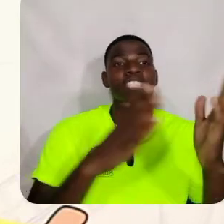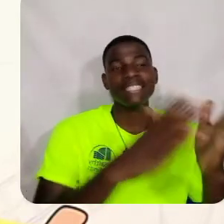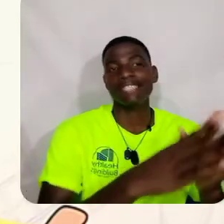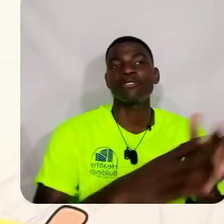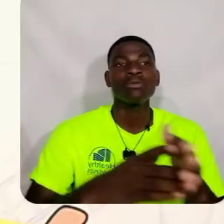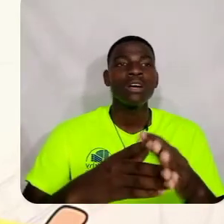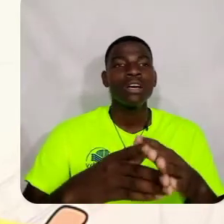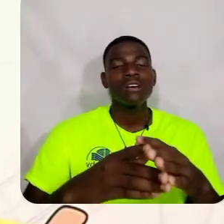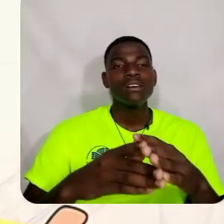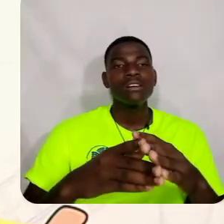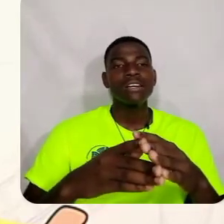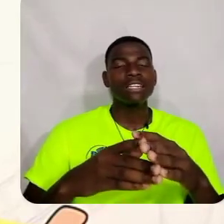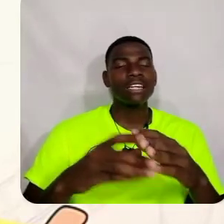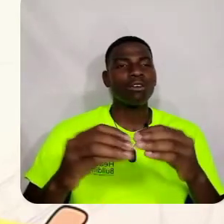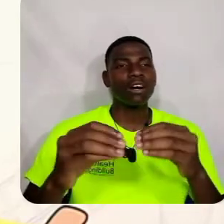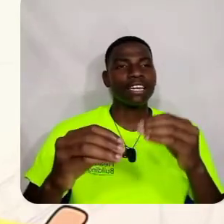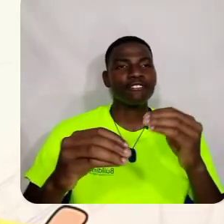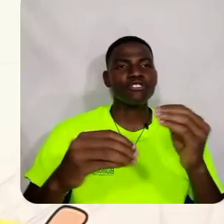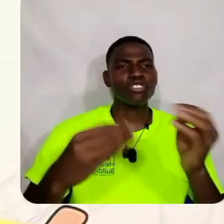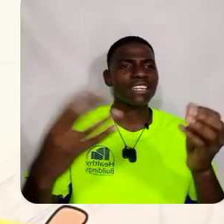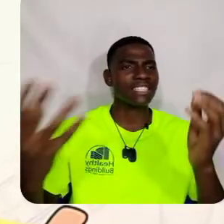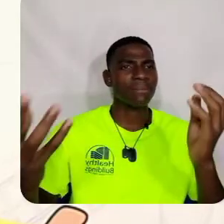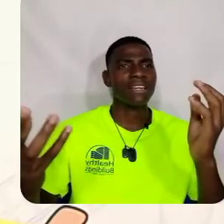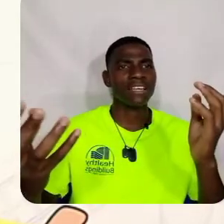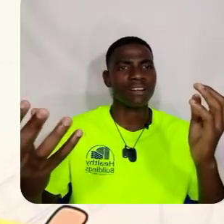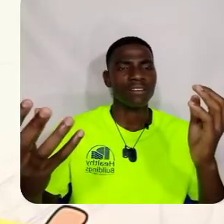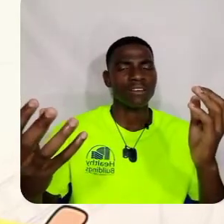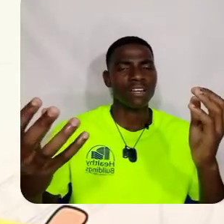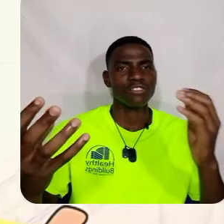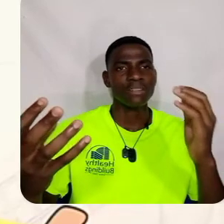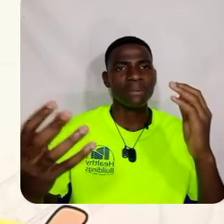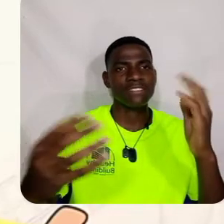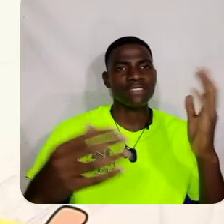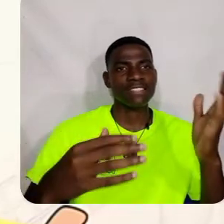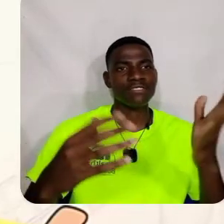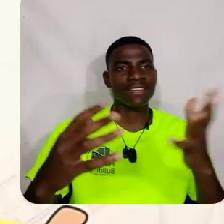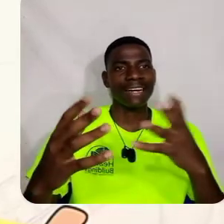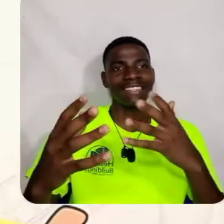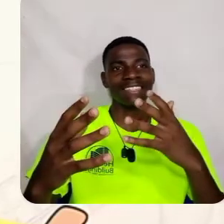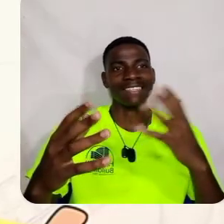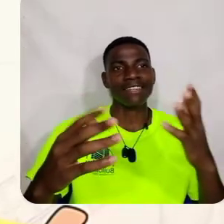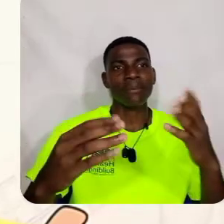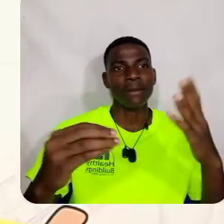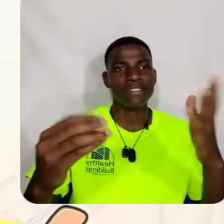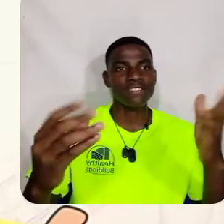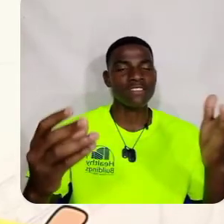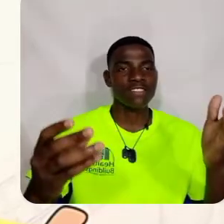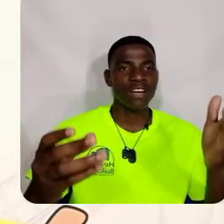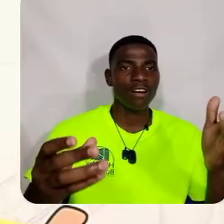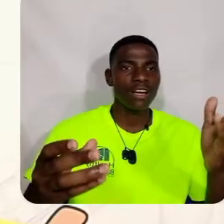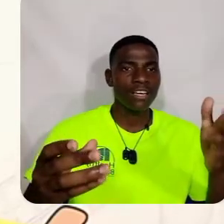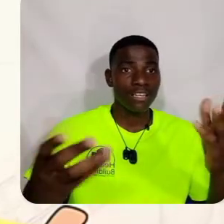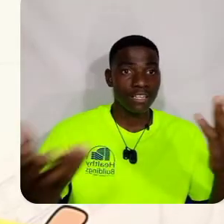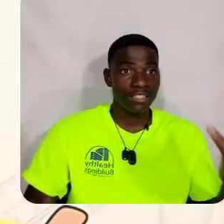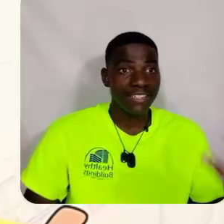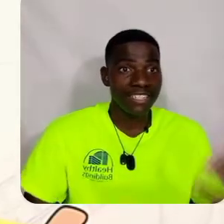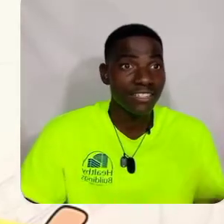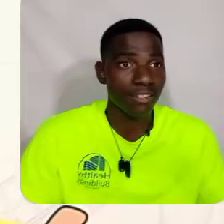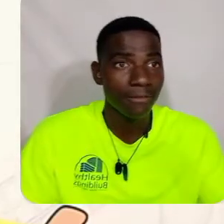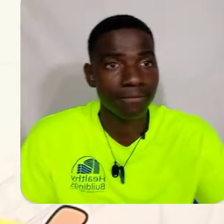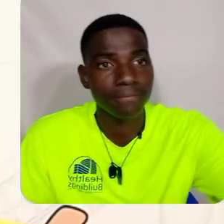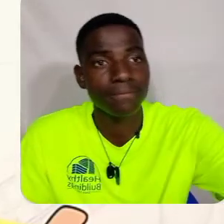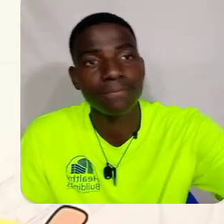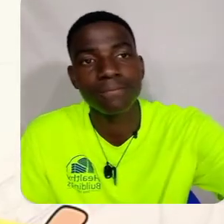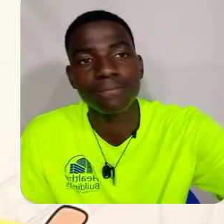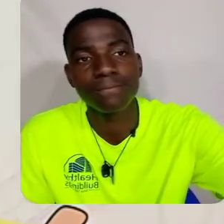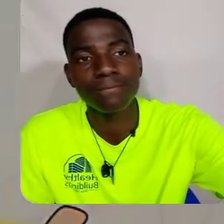já foi escrito. Então, aqui funciona dessa maneira a nossa presidência, a nossa candidatura para a presidencial. Que triste,